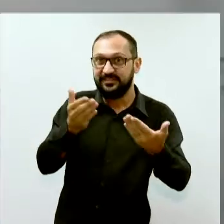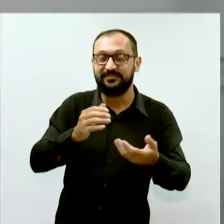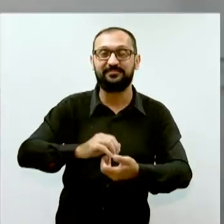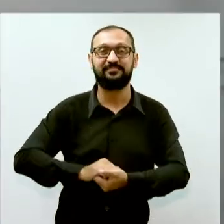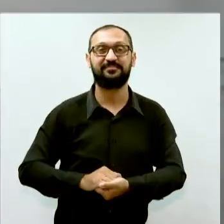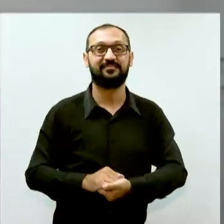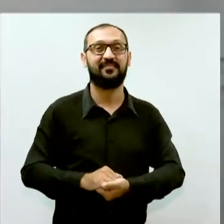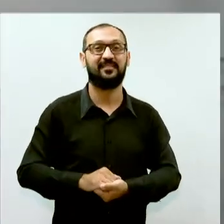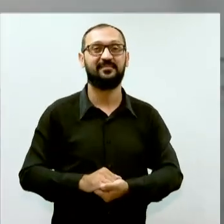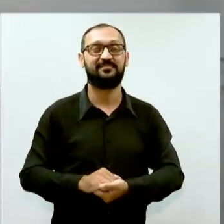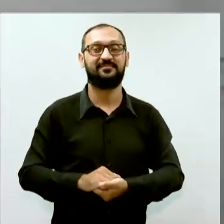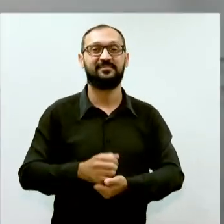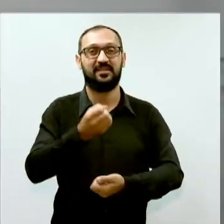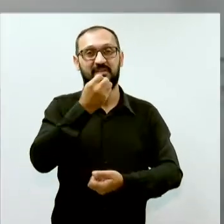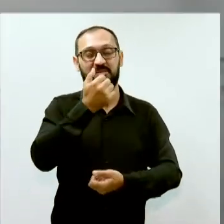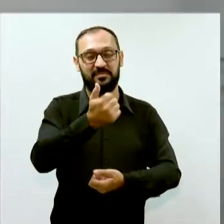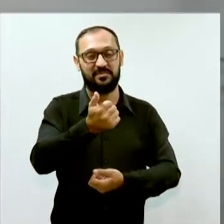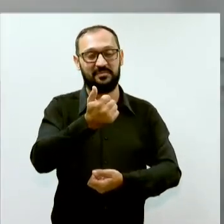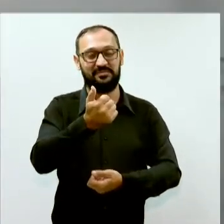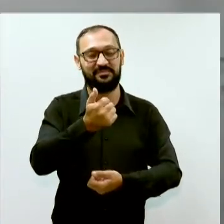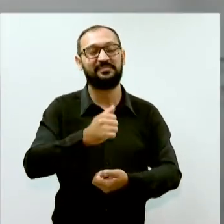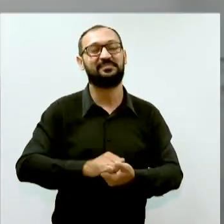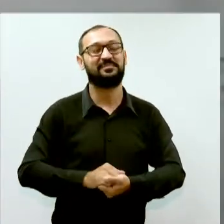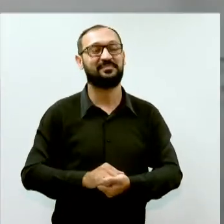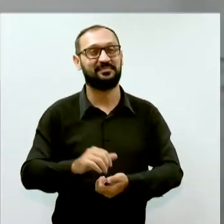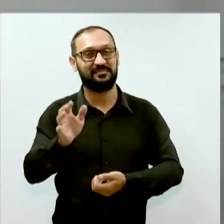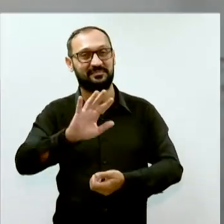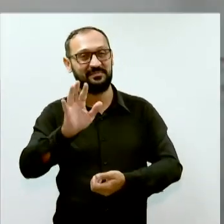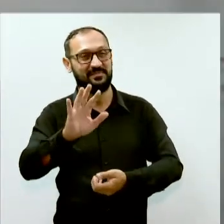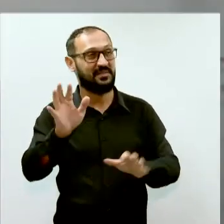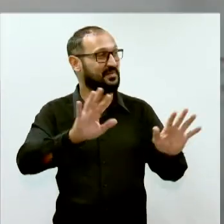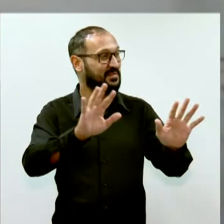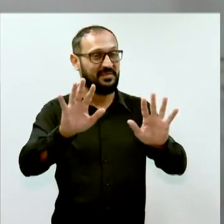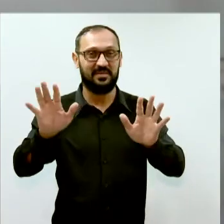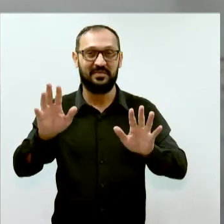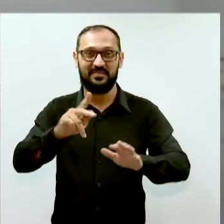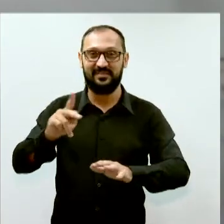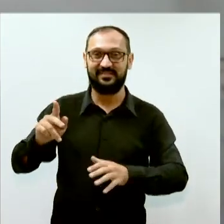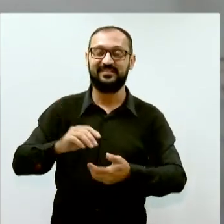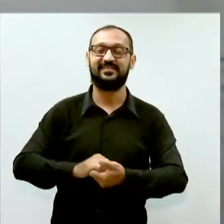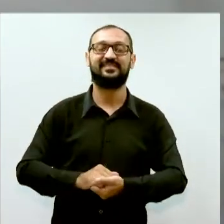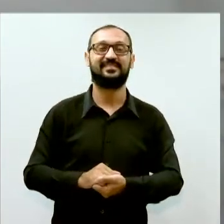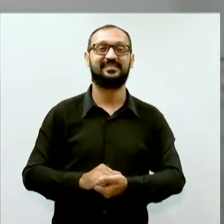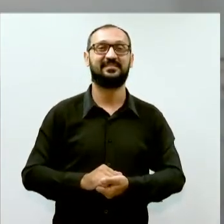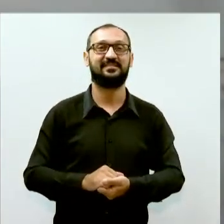Henrique? Tudo bom, João? Tudo bom, Denise? Tudo bom, Maísa?